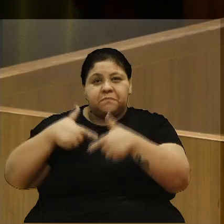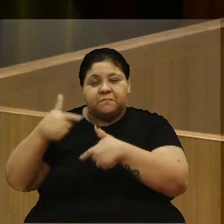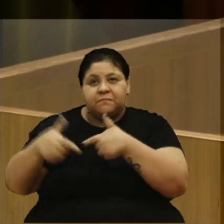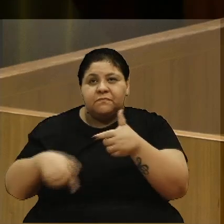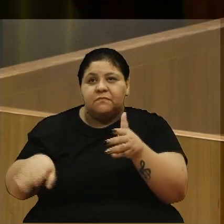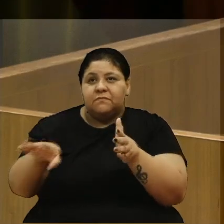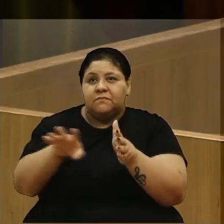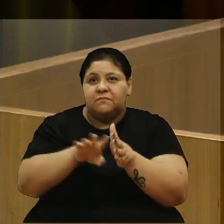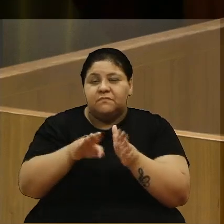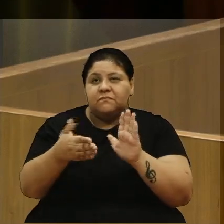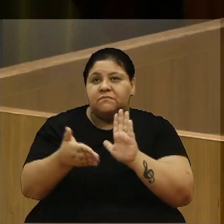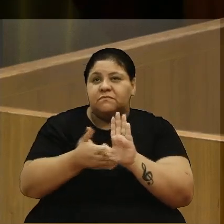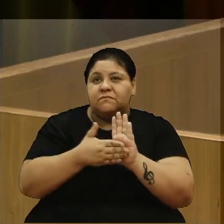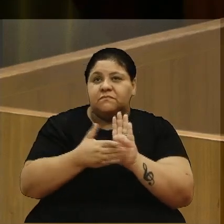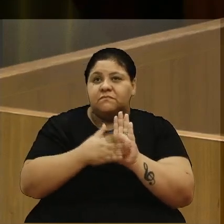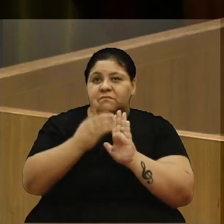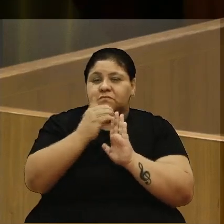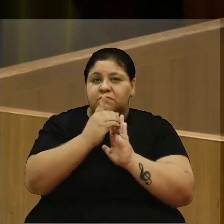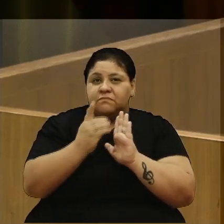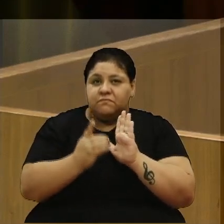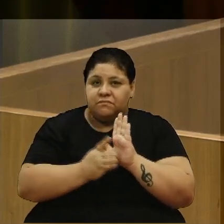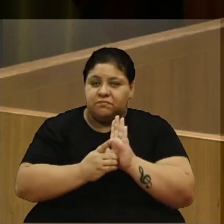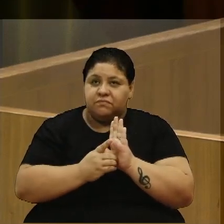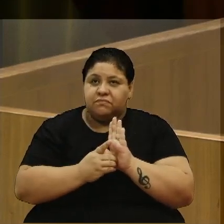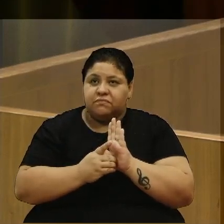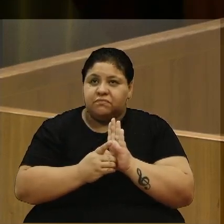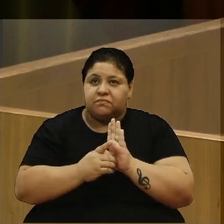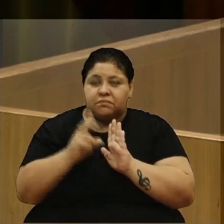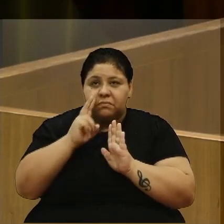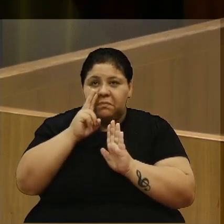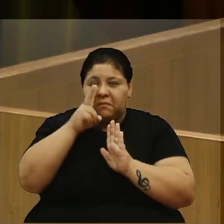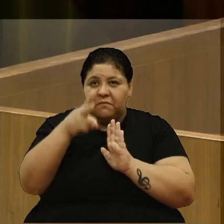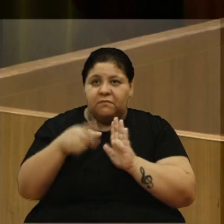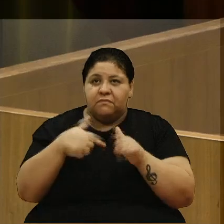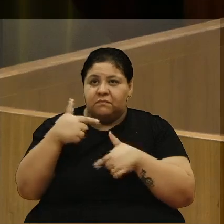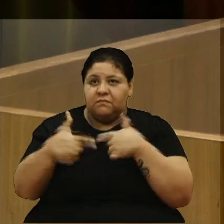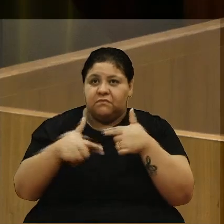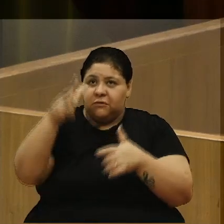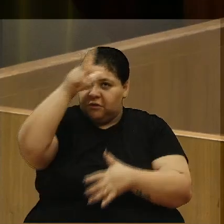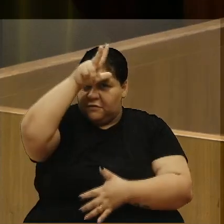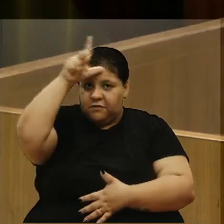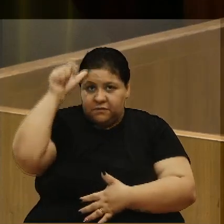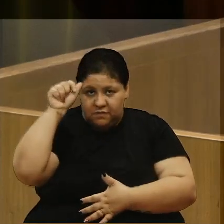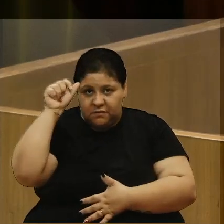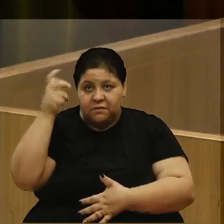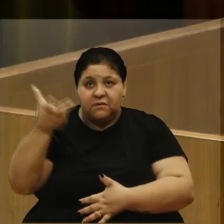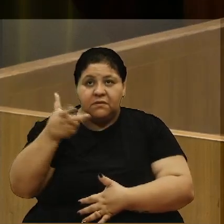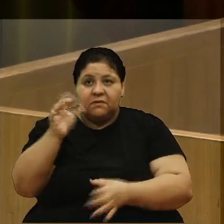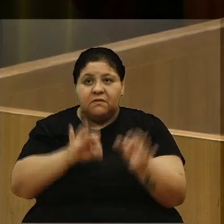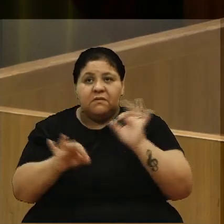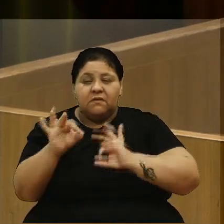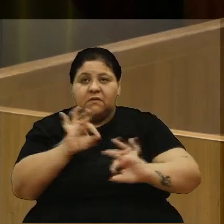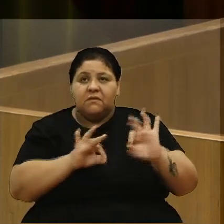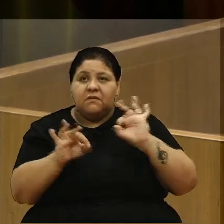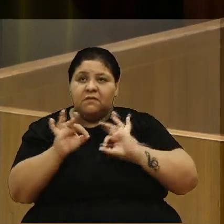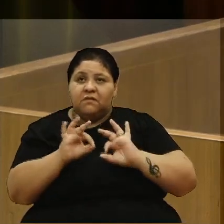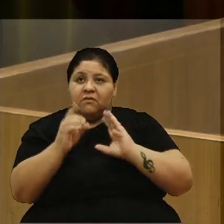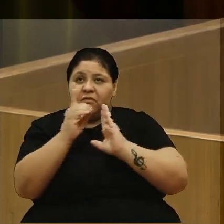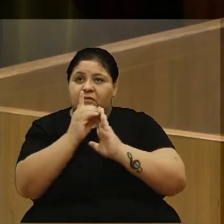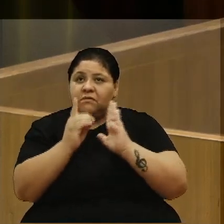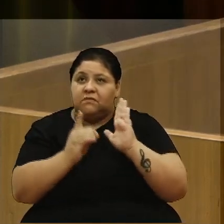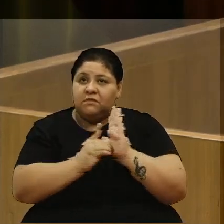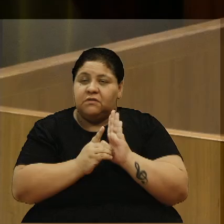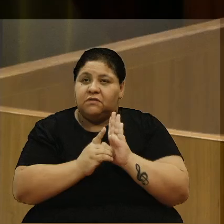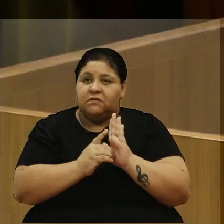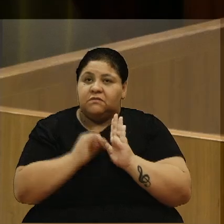haver a proposição do decreto sobre a força-tarefa pela prefeitura, que eles querem organizar a força-tarefa num decreto, e